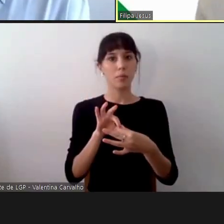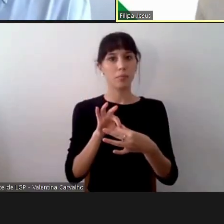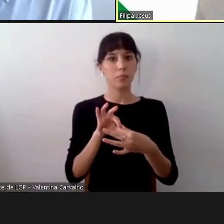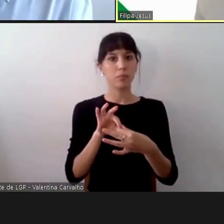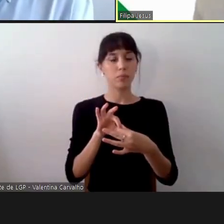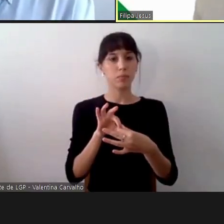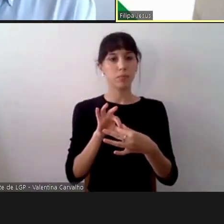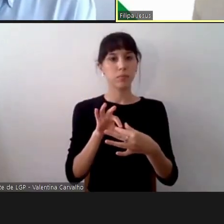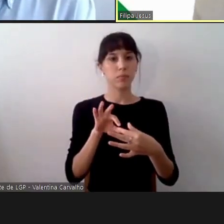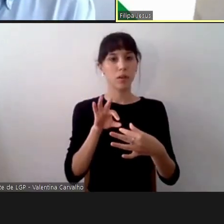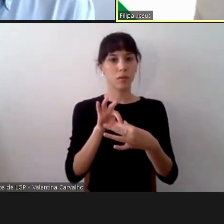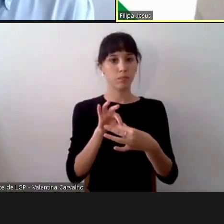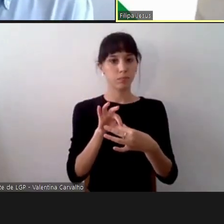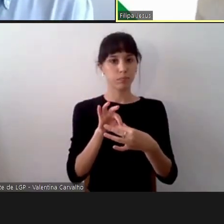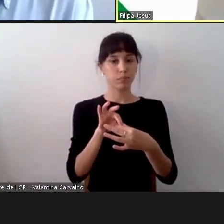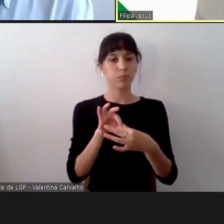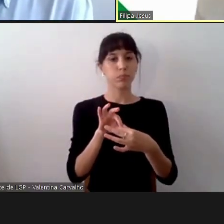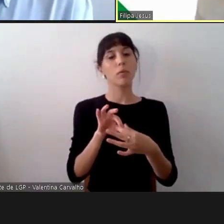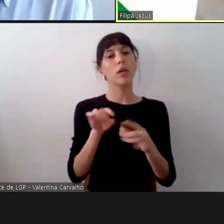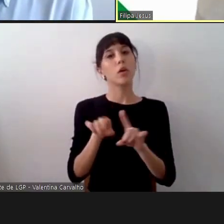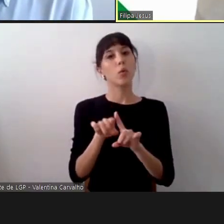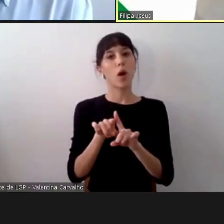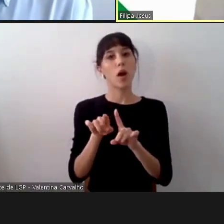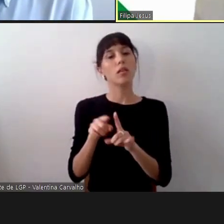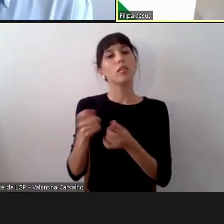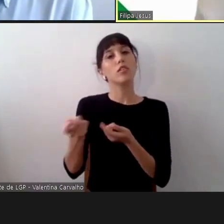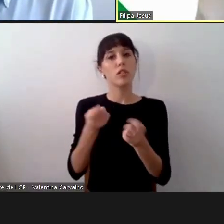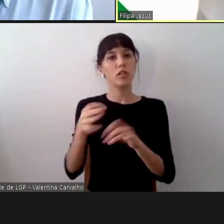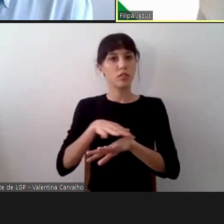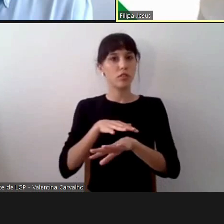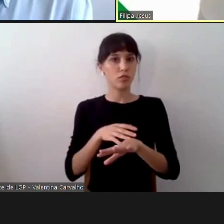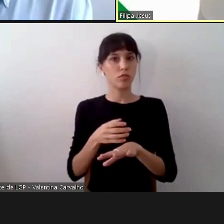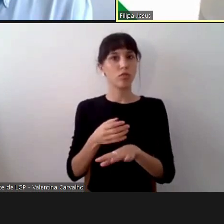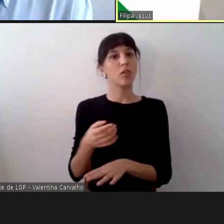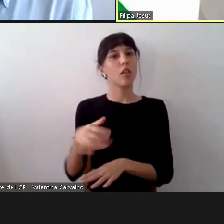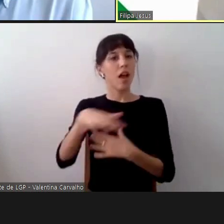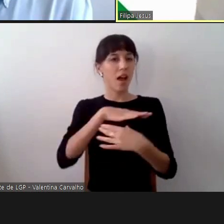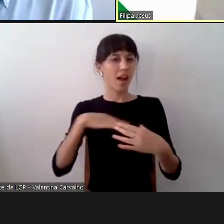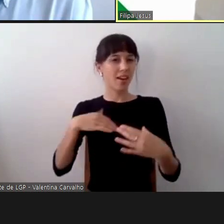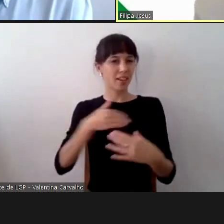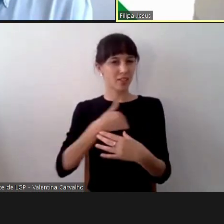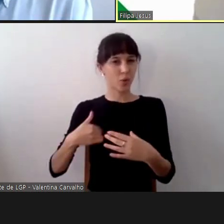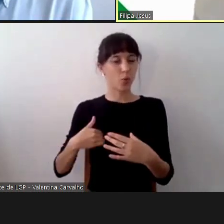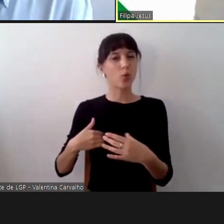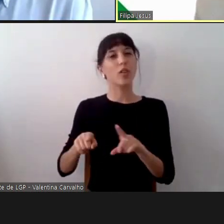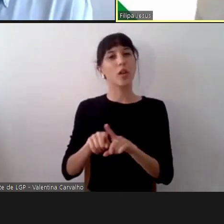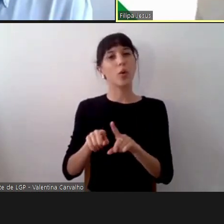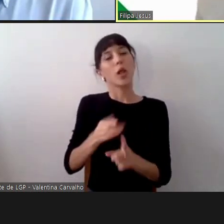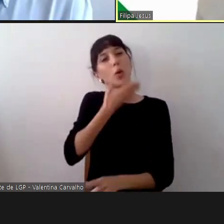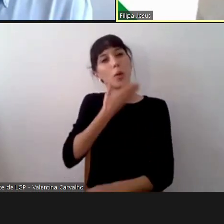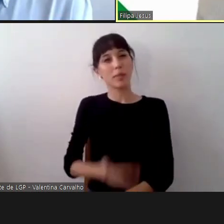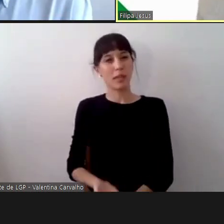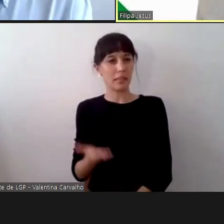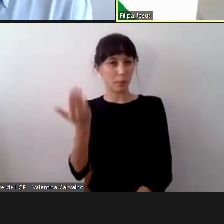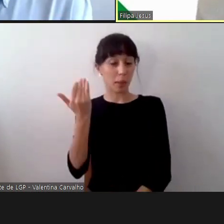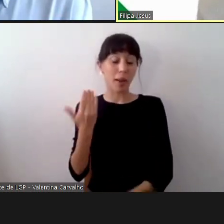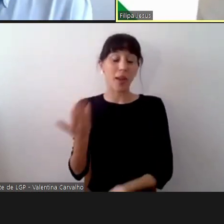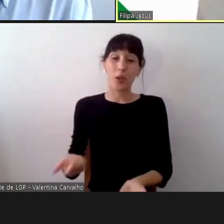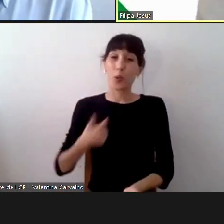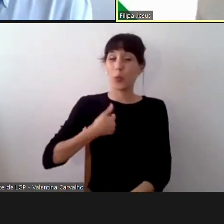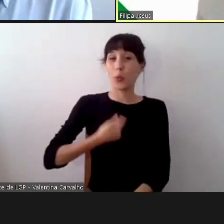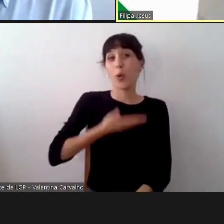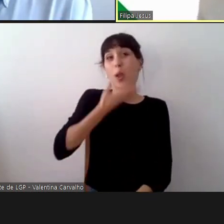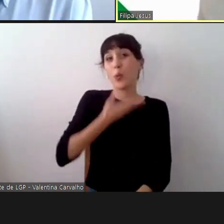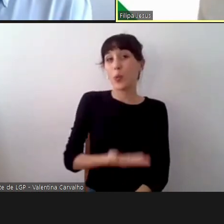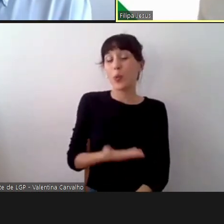à falta de competência dos dirigentes intermédios na área da saúde, ora, eu não tenho conhecimento específico sobre a área da saúde, portanto não sei exatamente